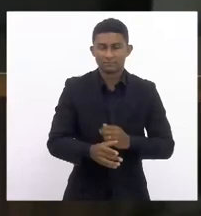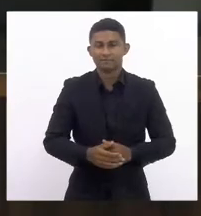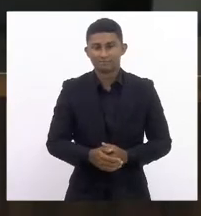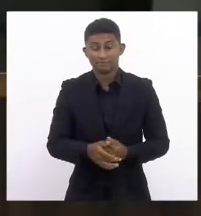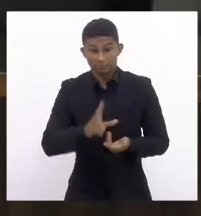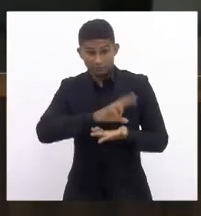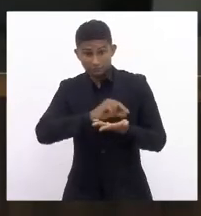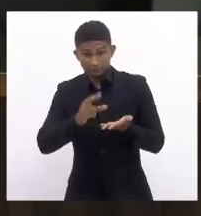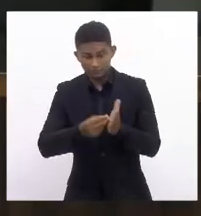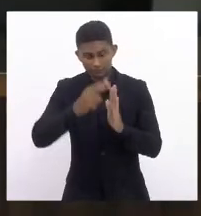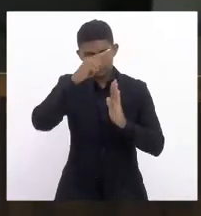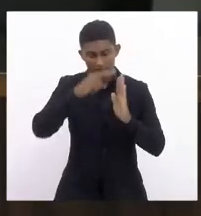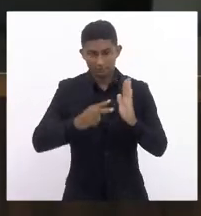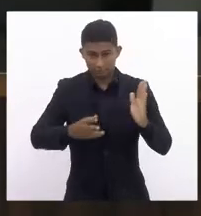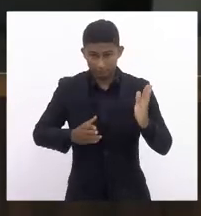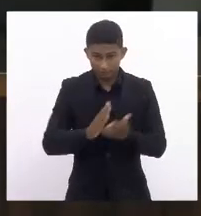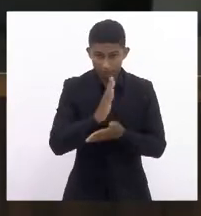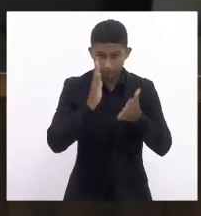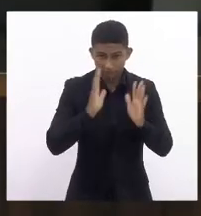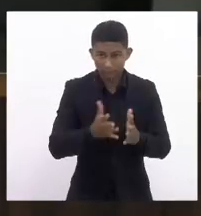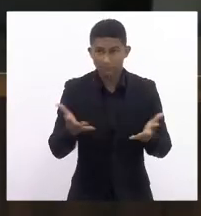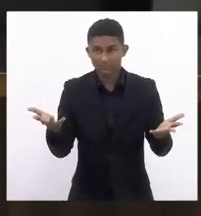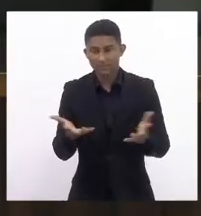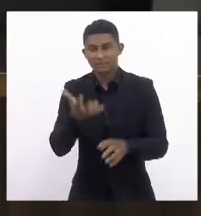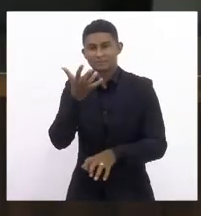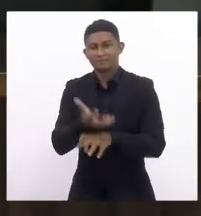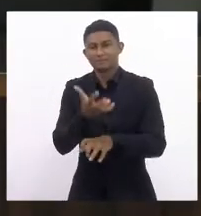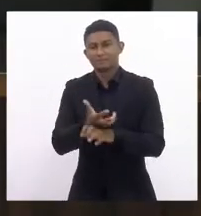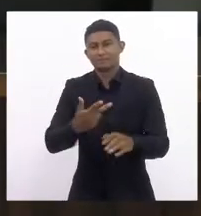Lida e aprovada a ata, passa-se a ordem da...